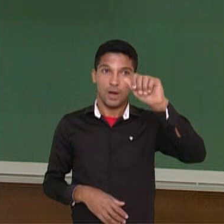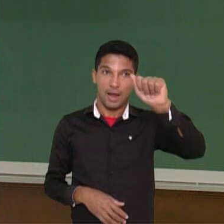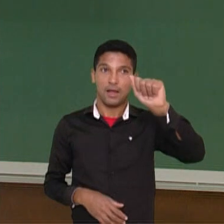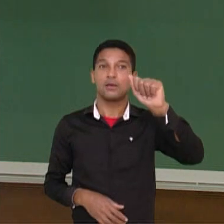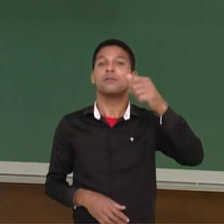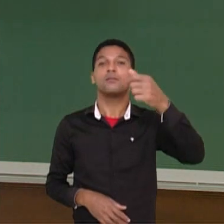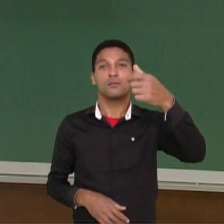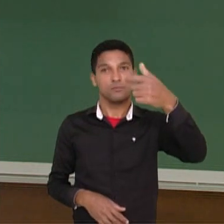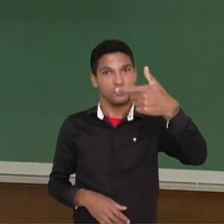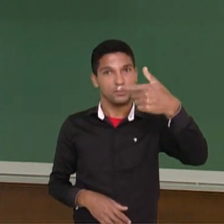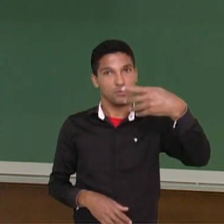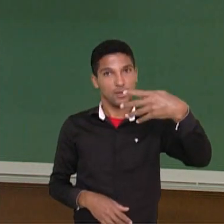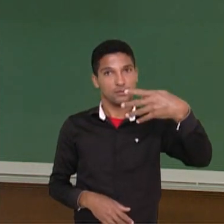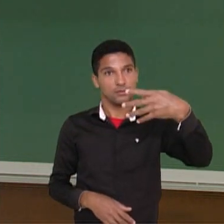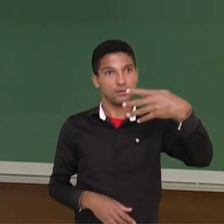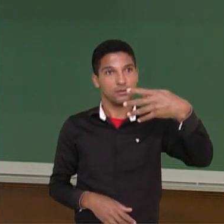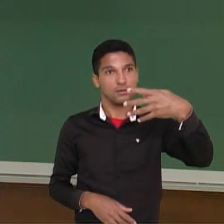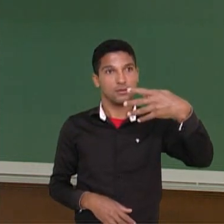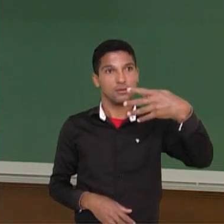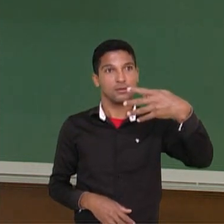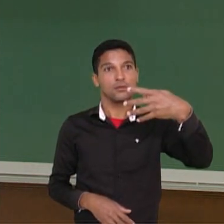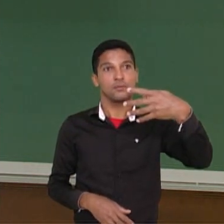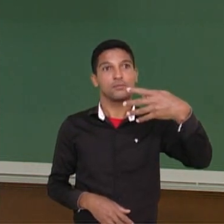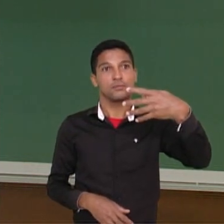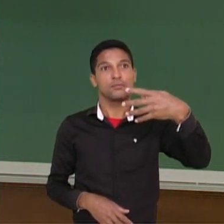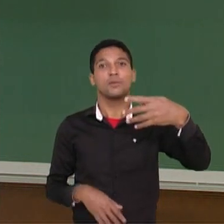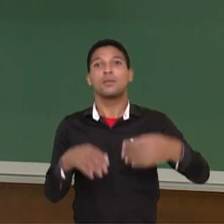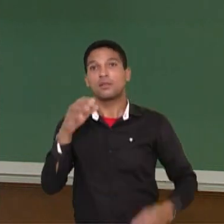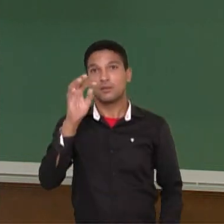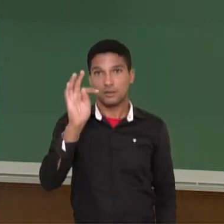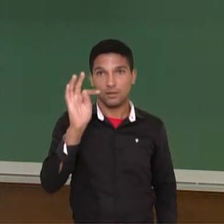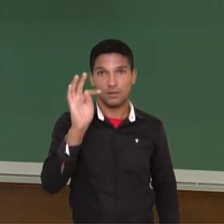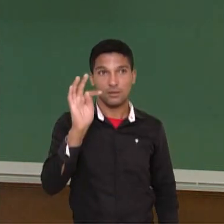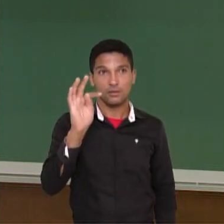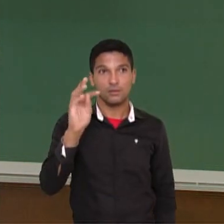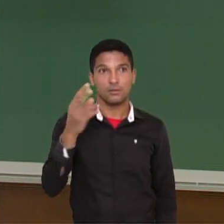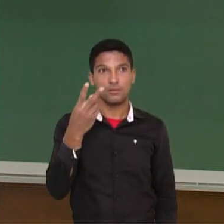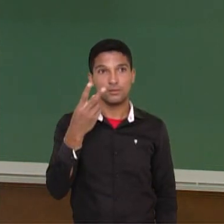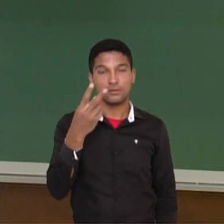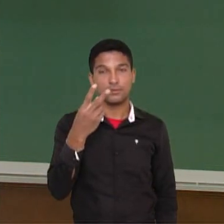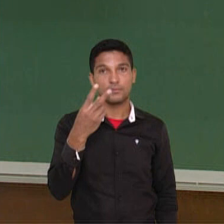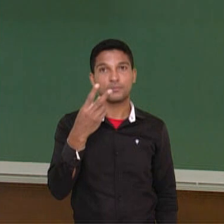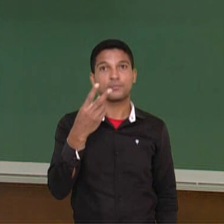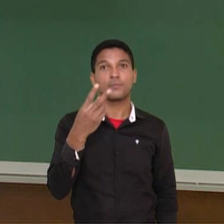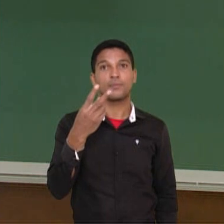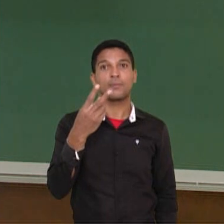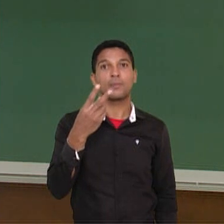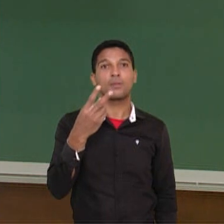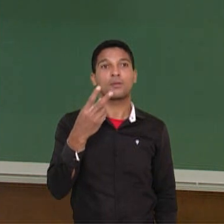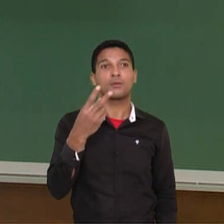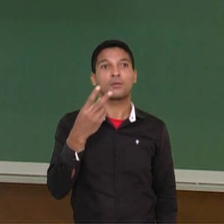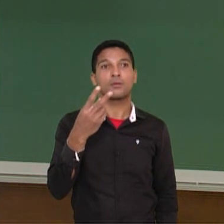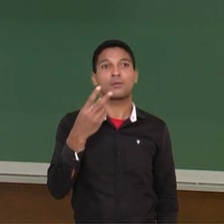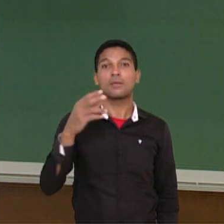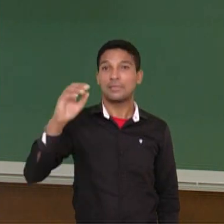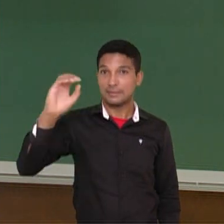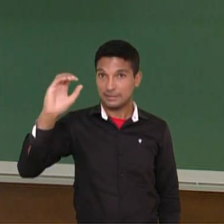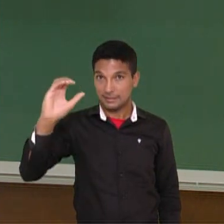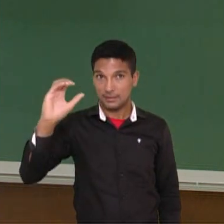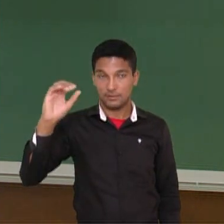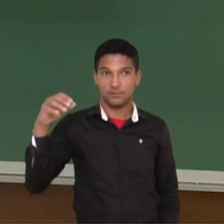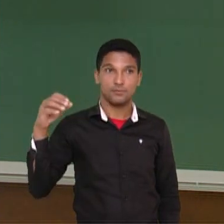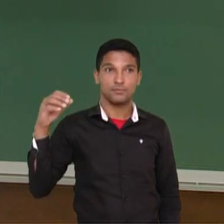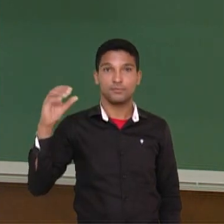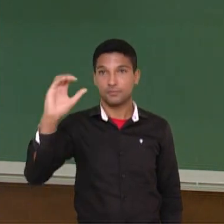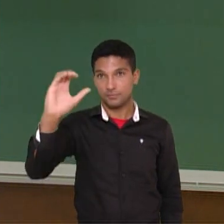Pelo fato do termo C ser igual a zero, eu não preciso utilizar a fórmula de Bhaskara, nem soma e produto, né, nem outras formas de resolver,